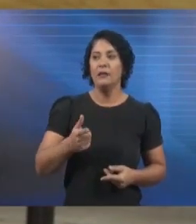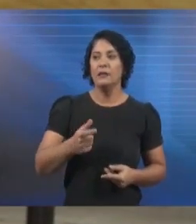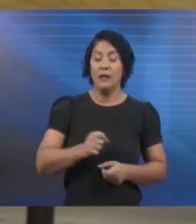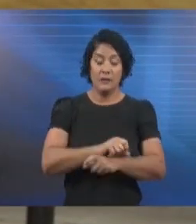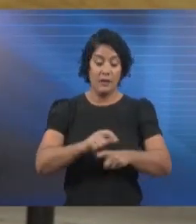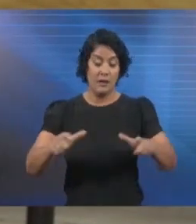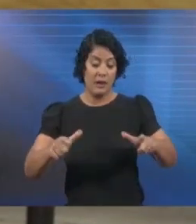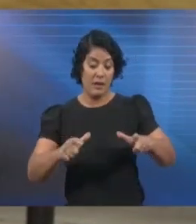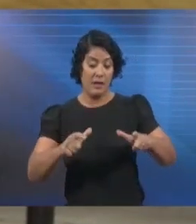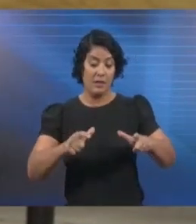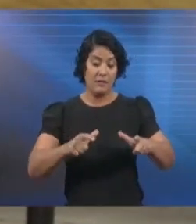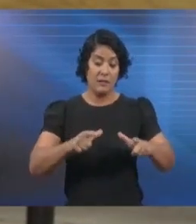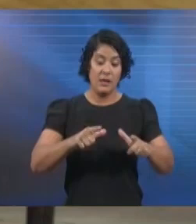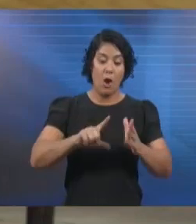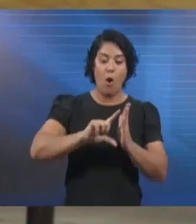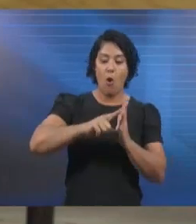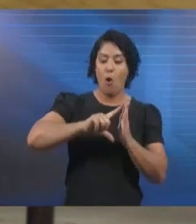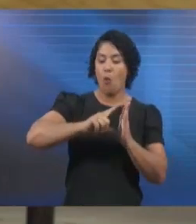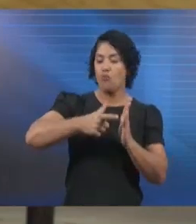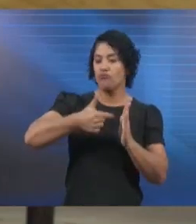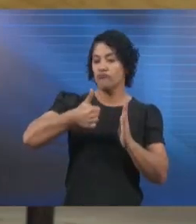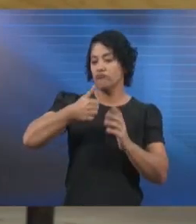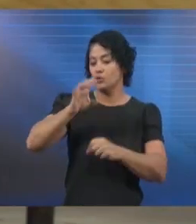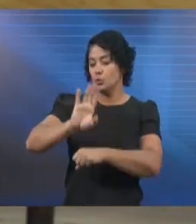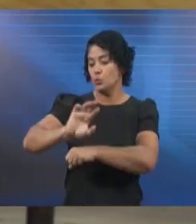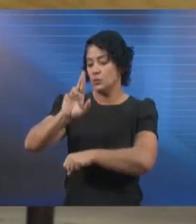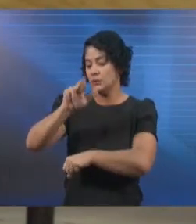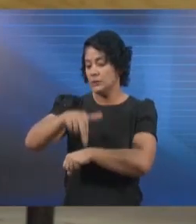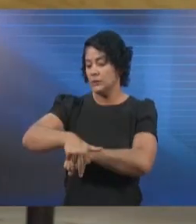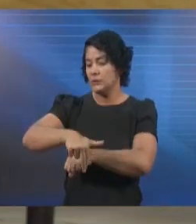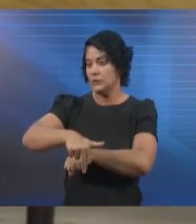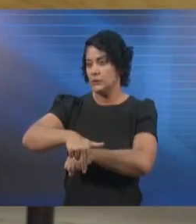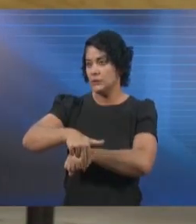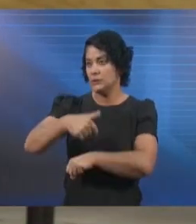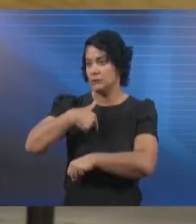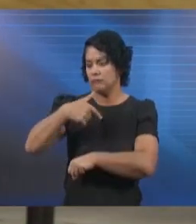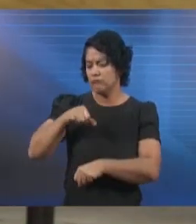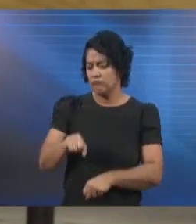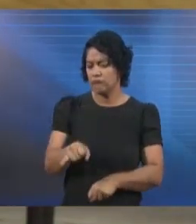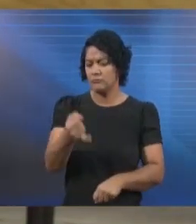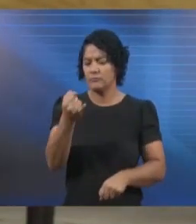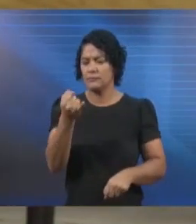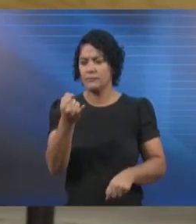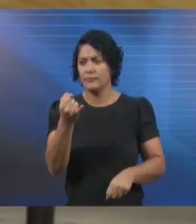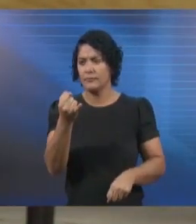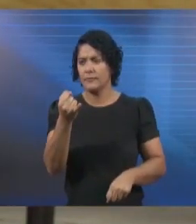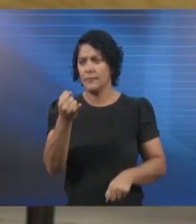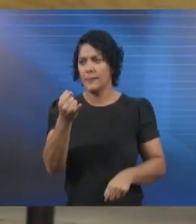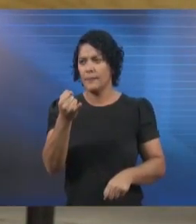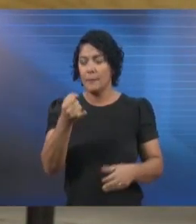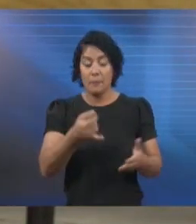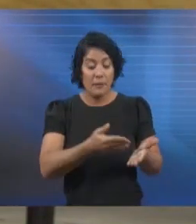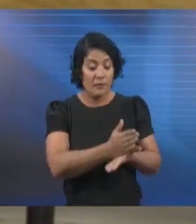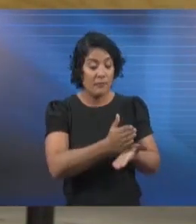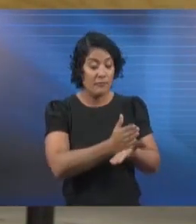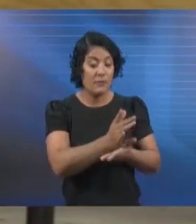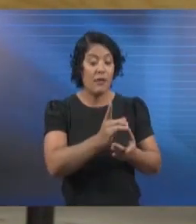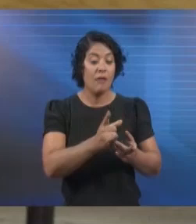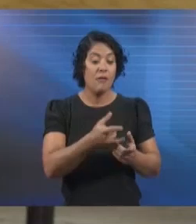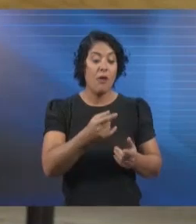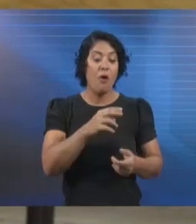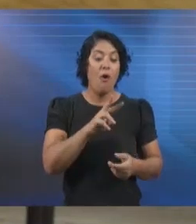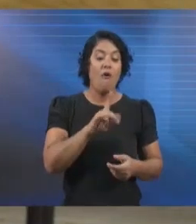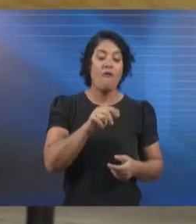da grande loja no Estado do Rio Grande do Norte Então hoje já tive a oportunidade de passar no seu velório vi